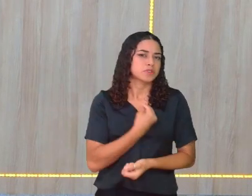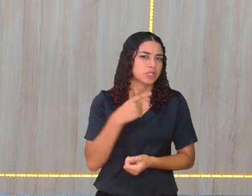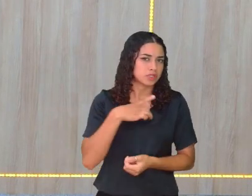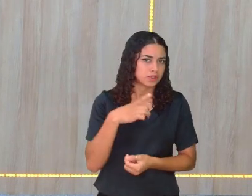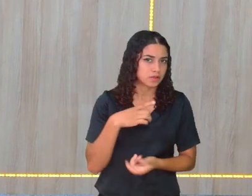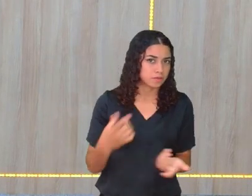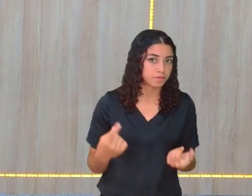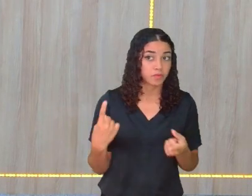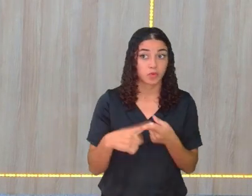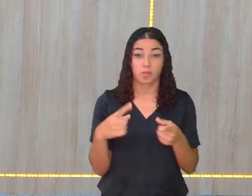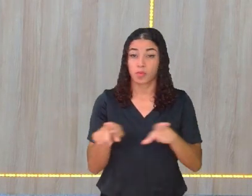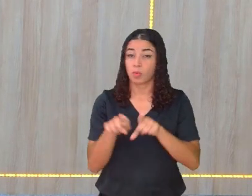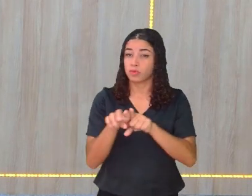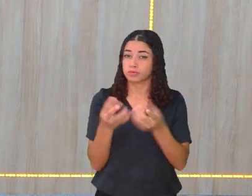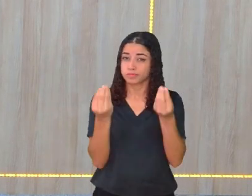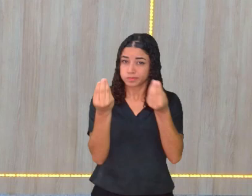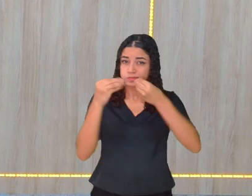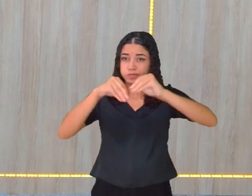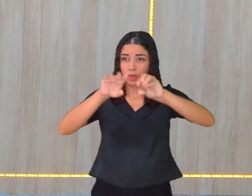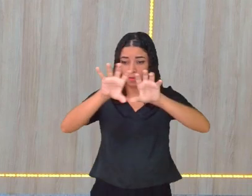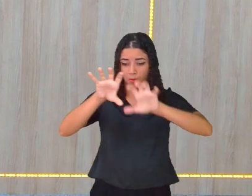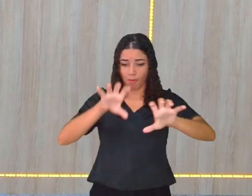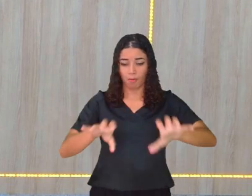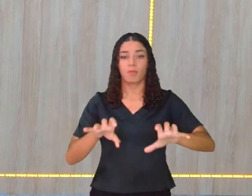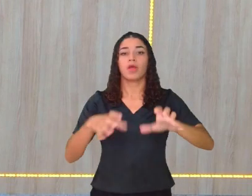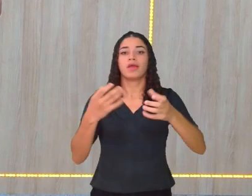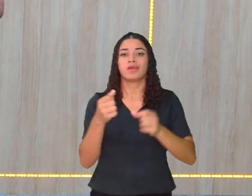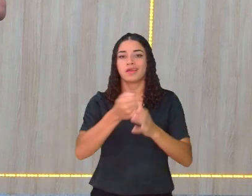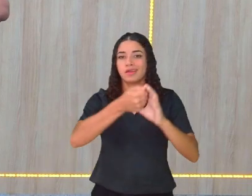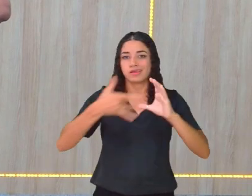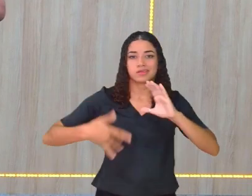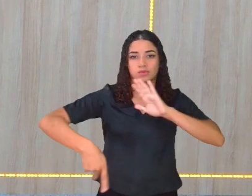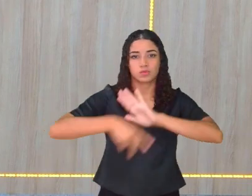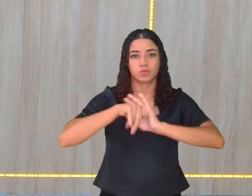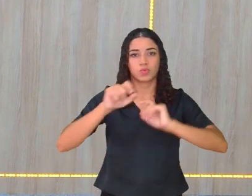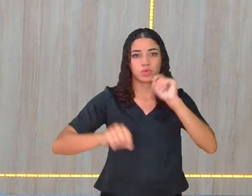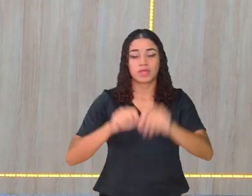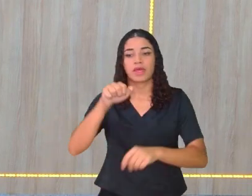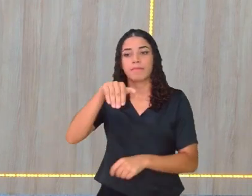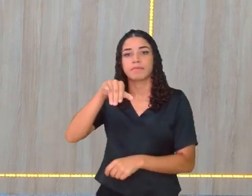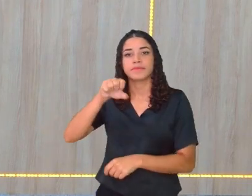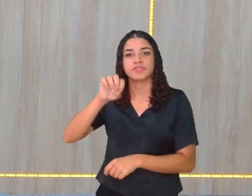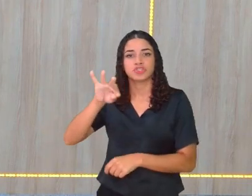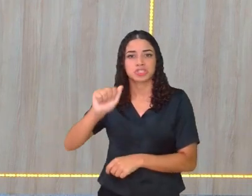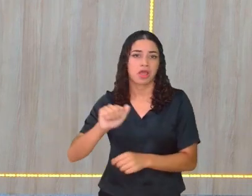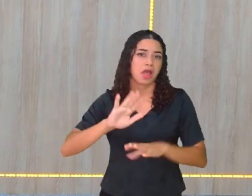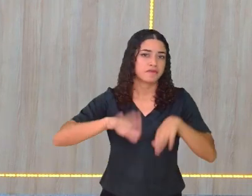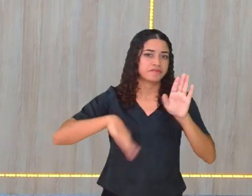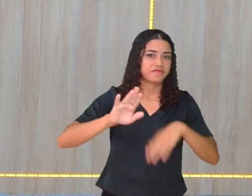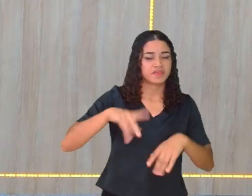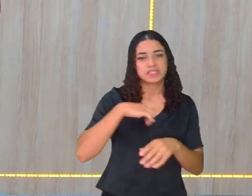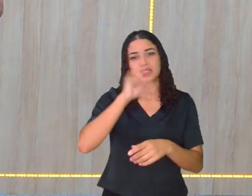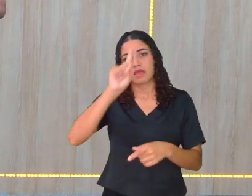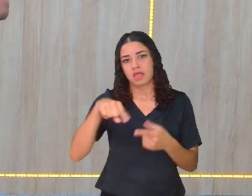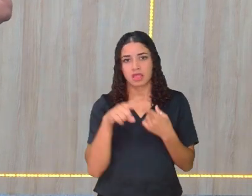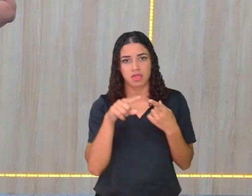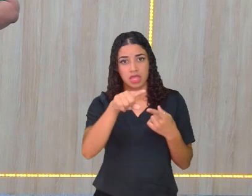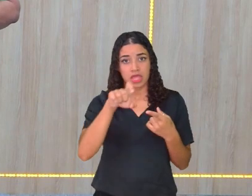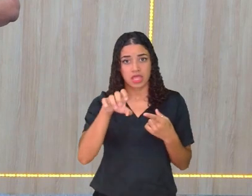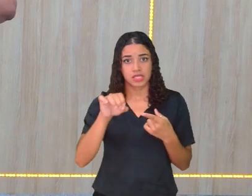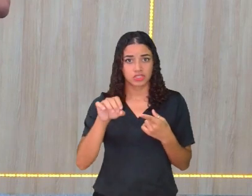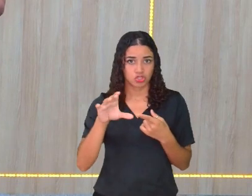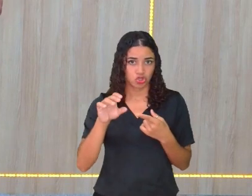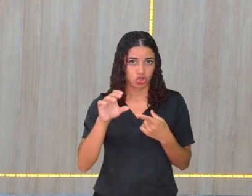esqueminha, ele seria classificado como uma glândula mista. Ora, ele é exócrino, quando ele está